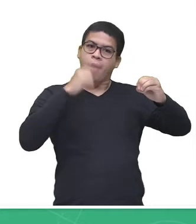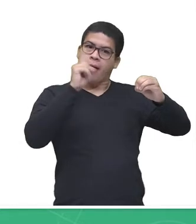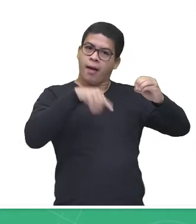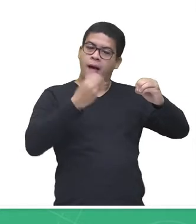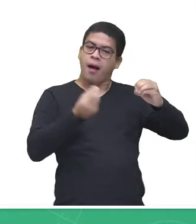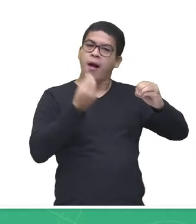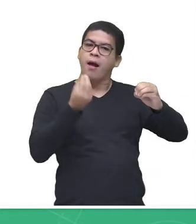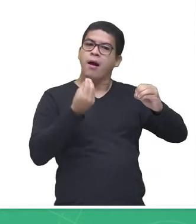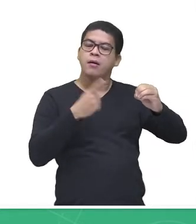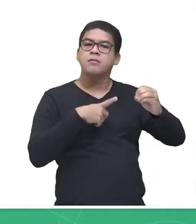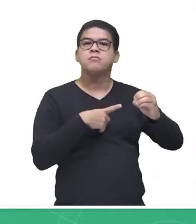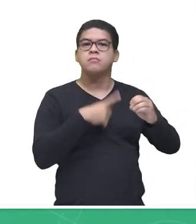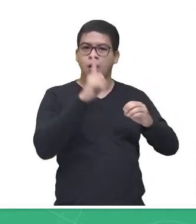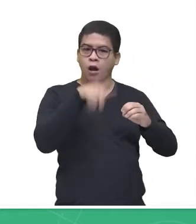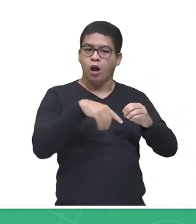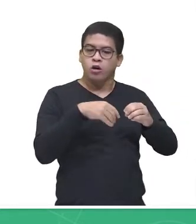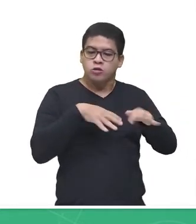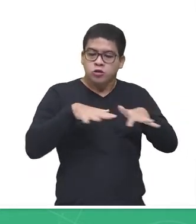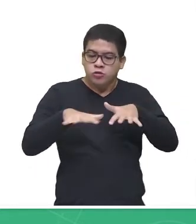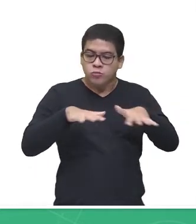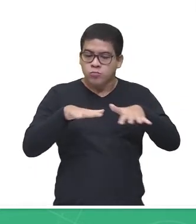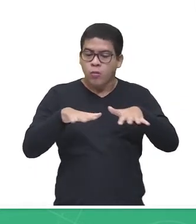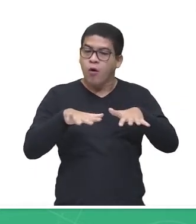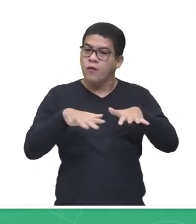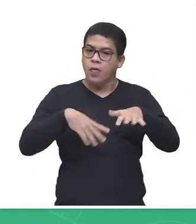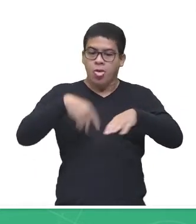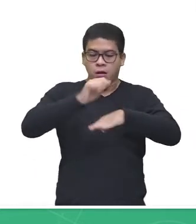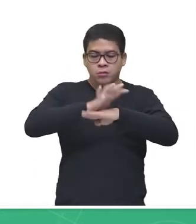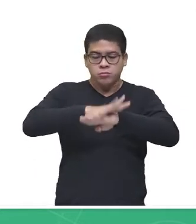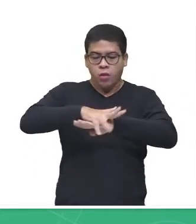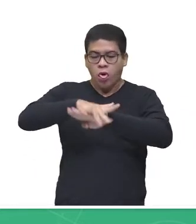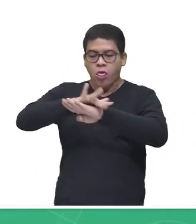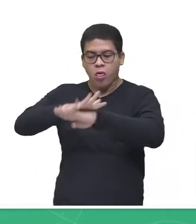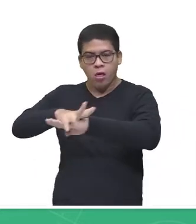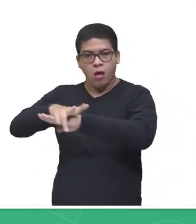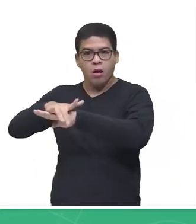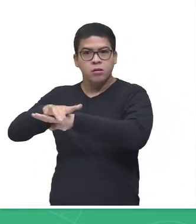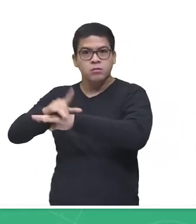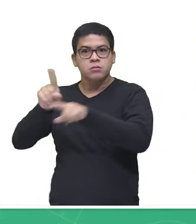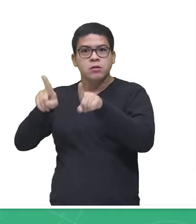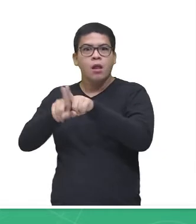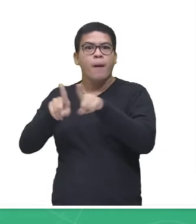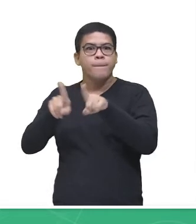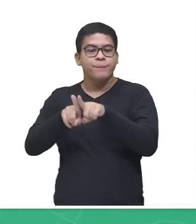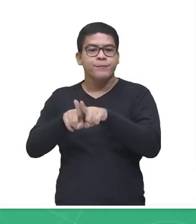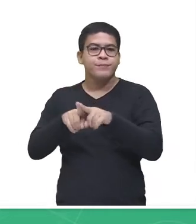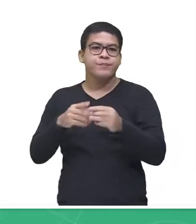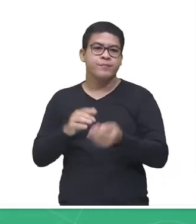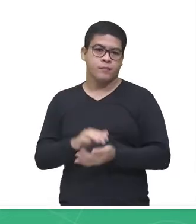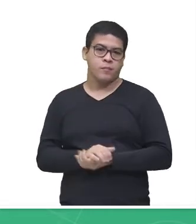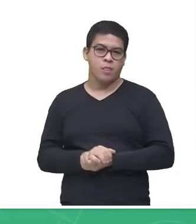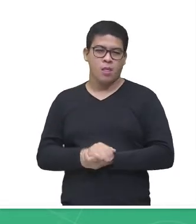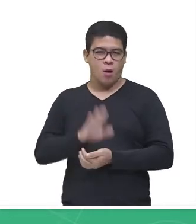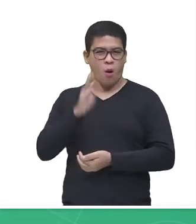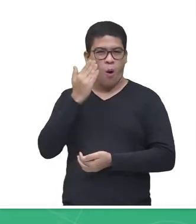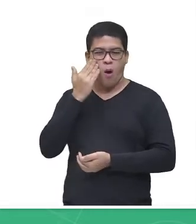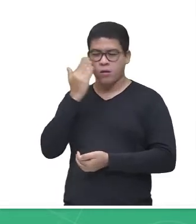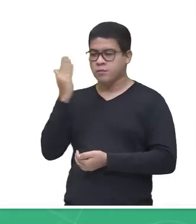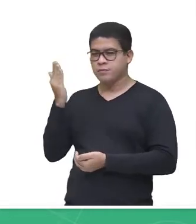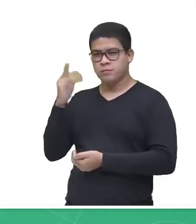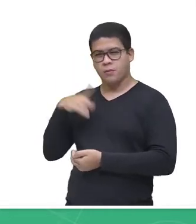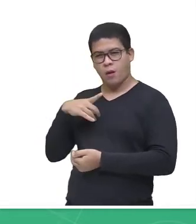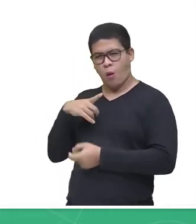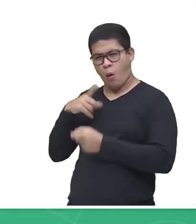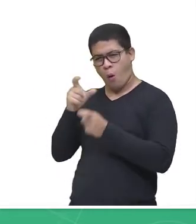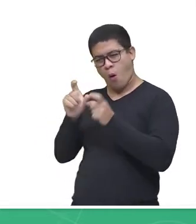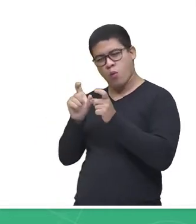aos movimentos de flagelos e cílios, tá? Então, os centríolos, eles ficam aqui, olha,